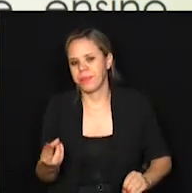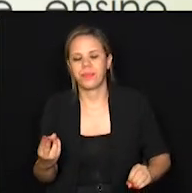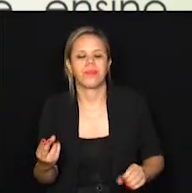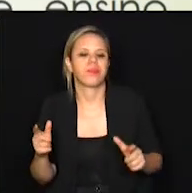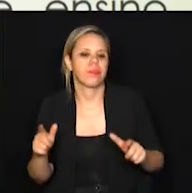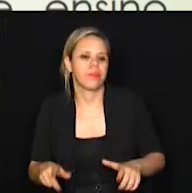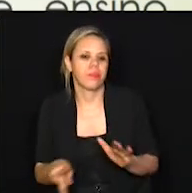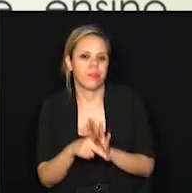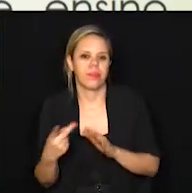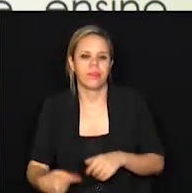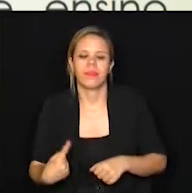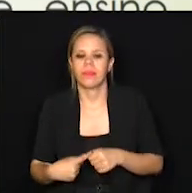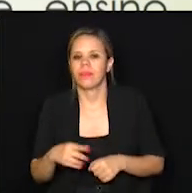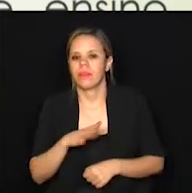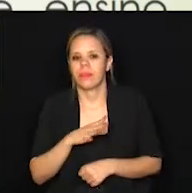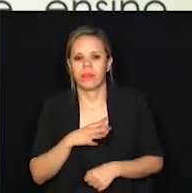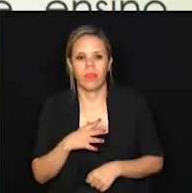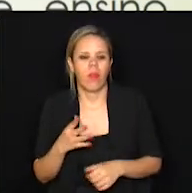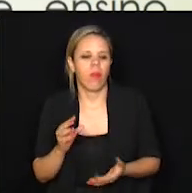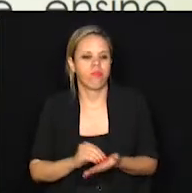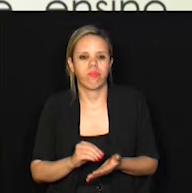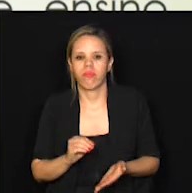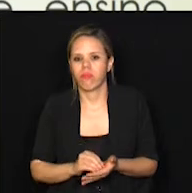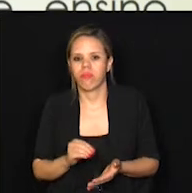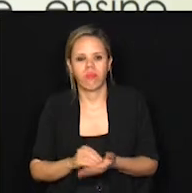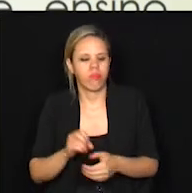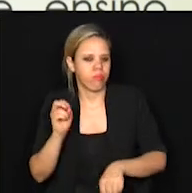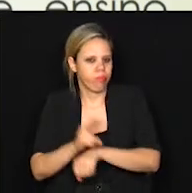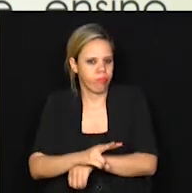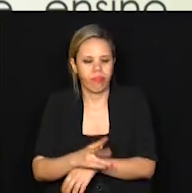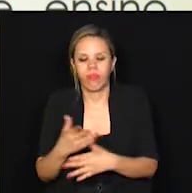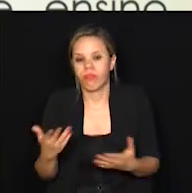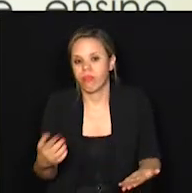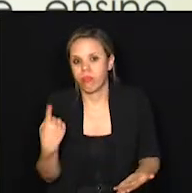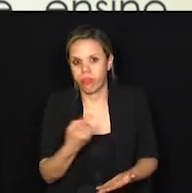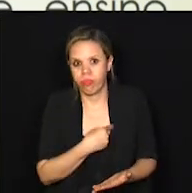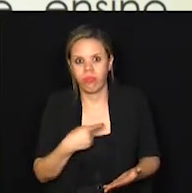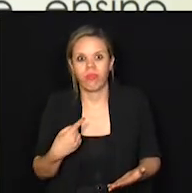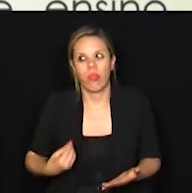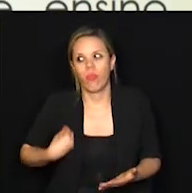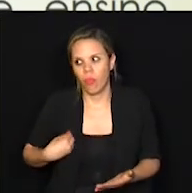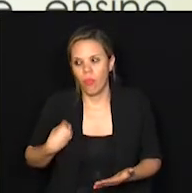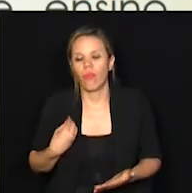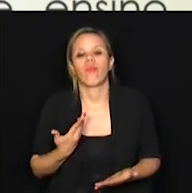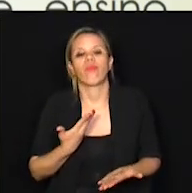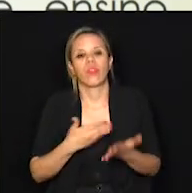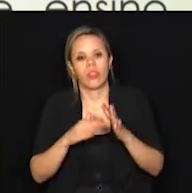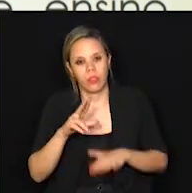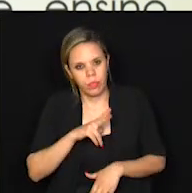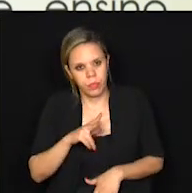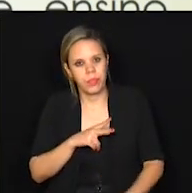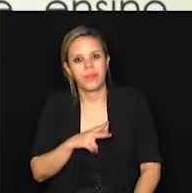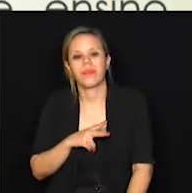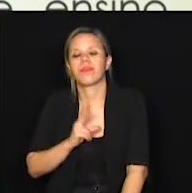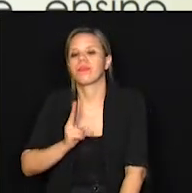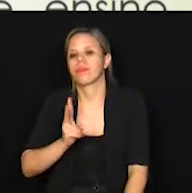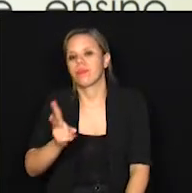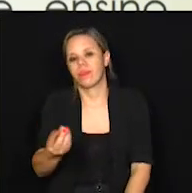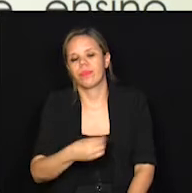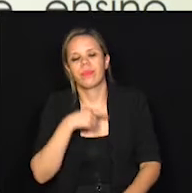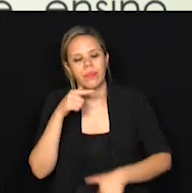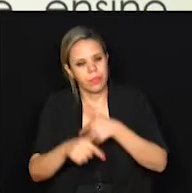do Ministério da Saúde. Então, a decisão ela não é uma decisão fácil, mas a gente tem buscado